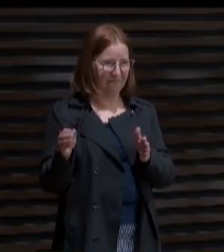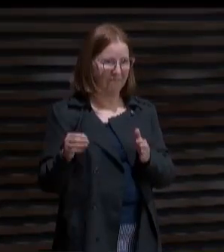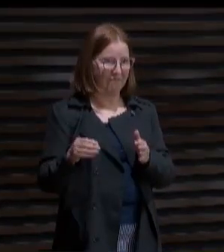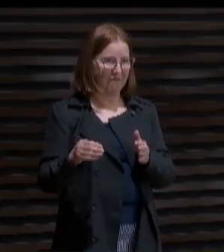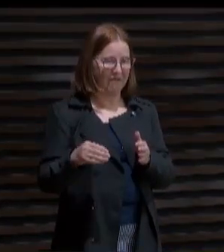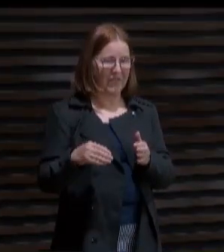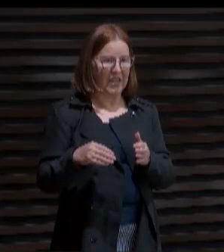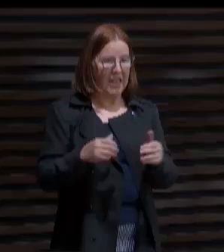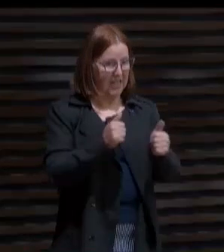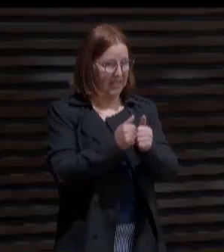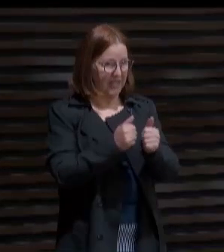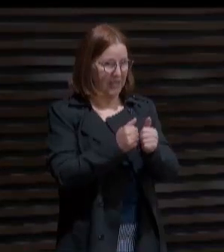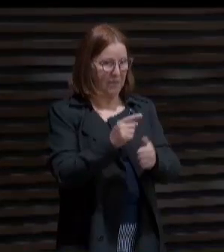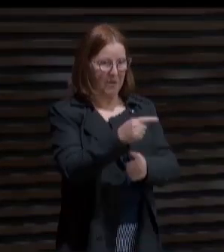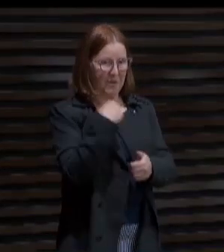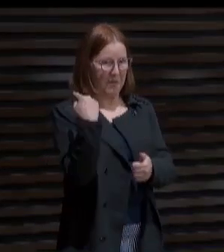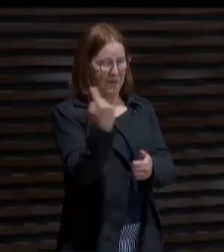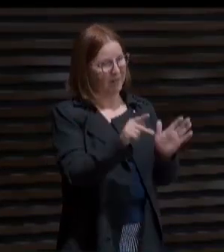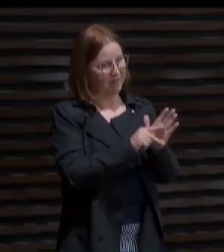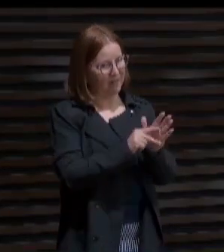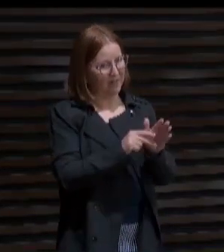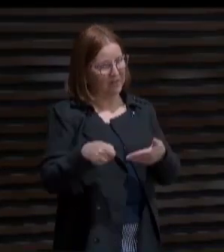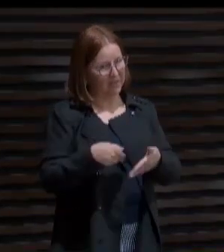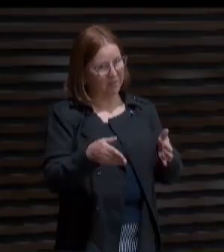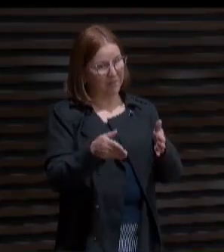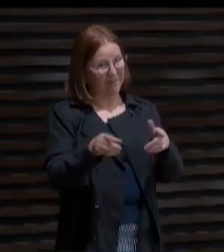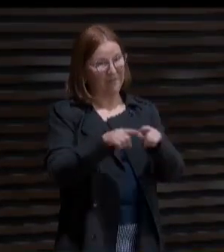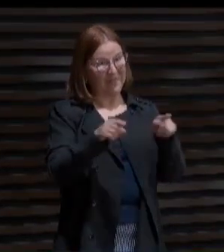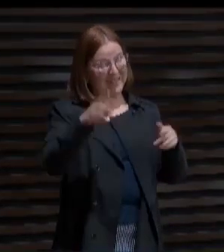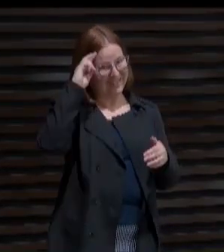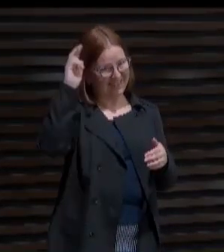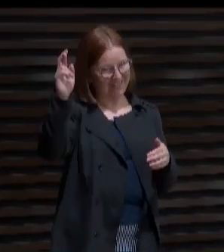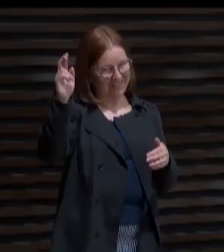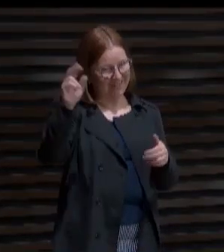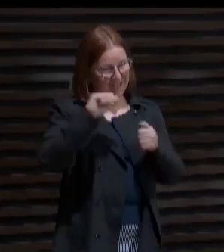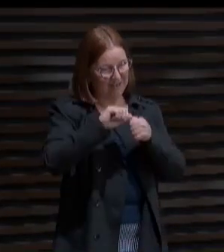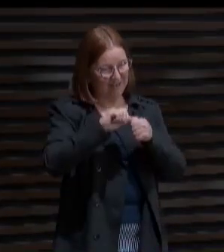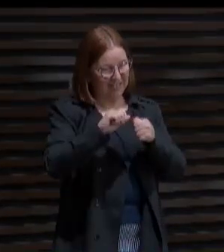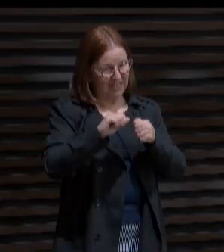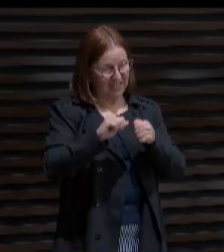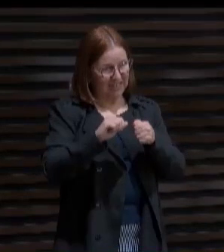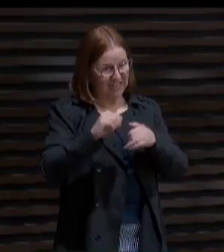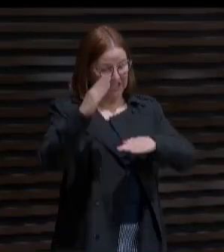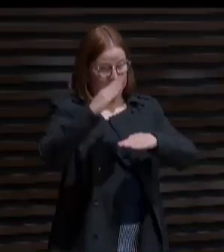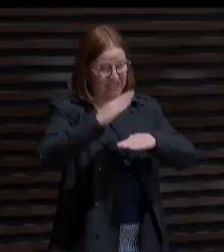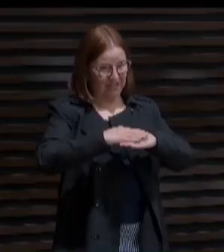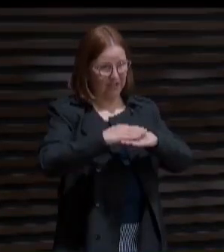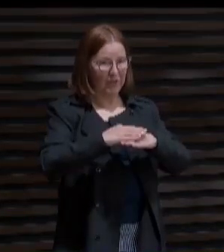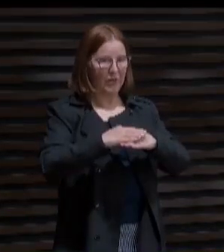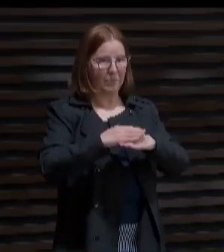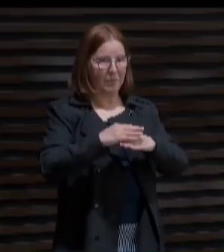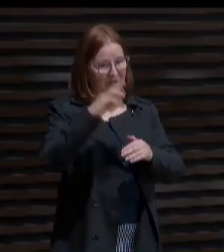para seguir os nossos caminhos. E, no entanto, o Senhor fez cair sobre ele os pecados